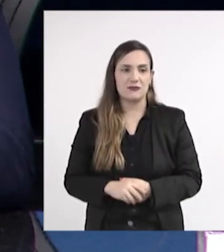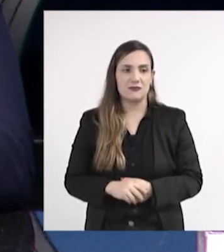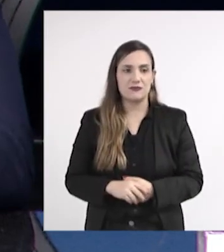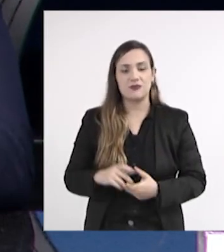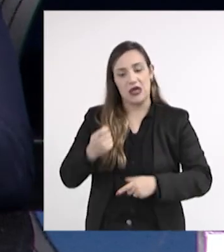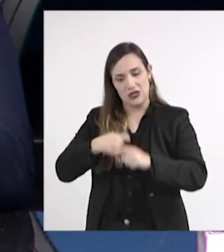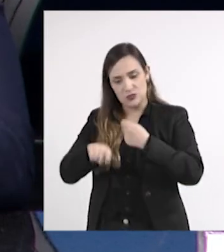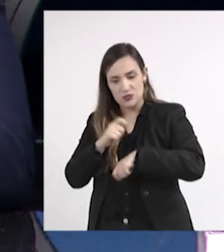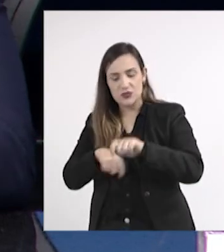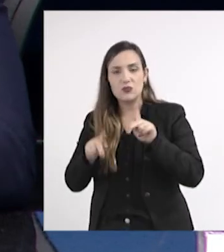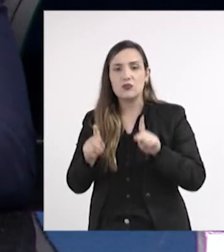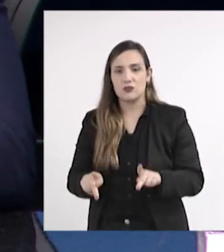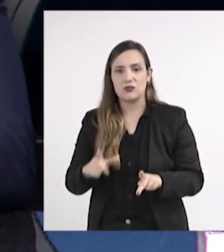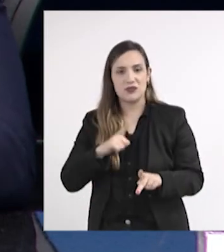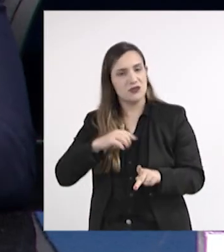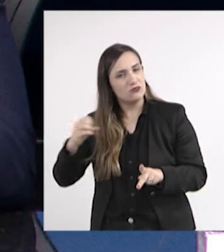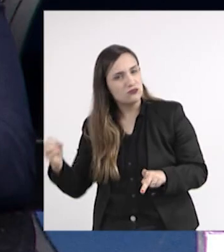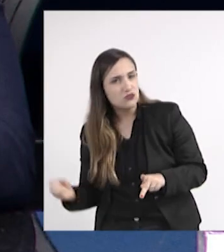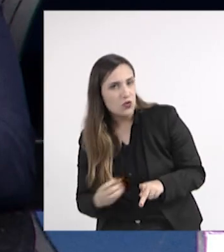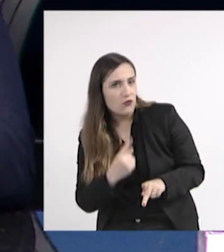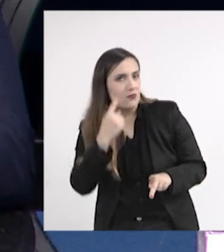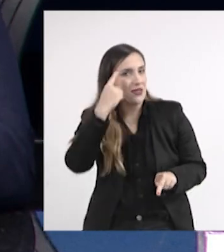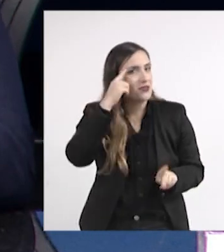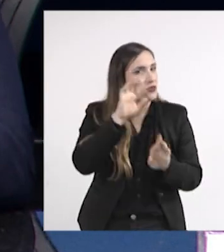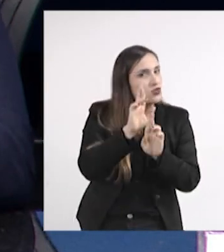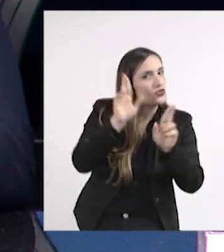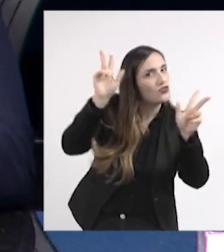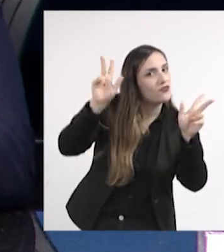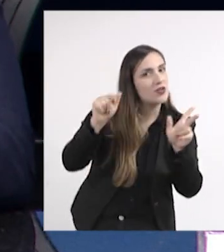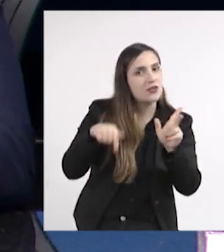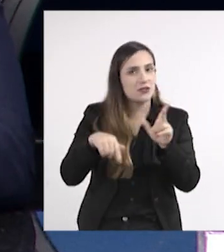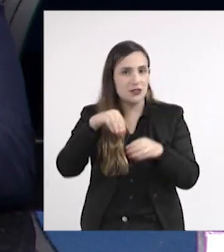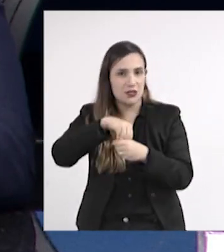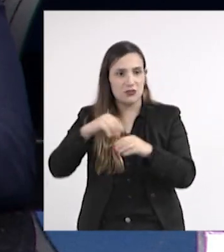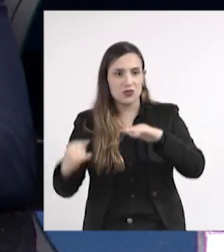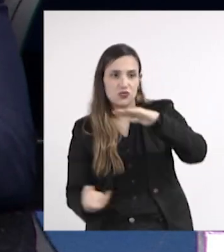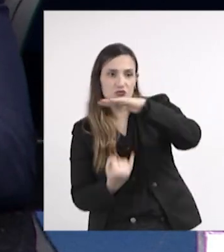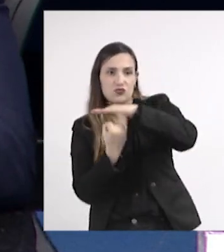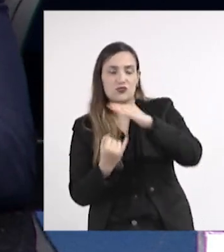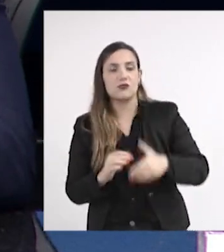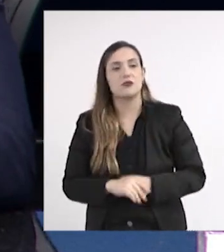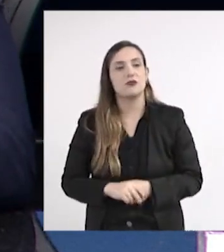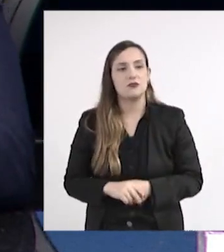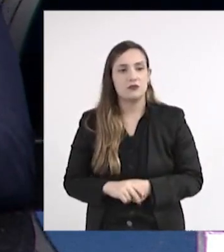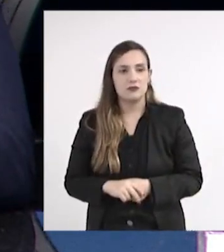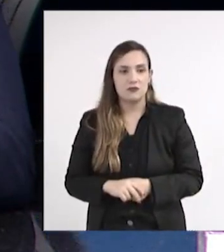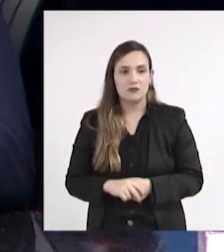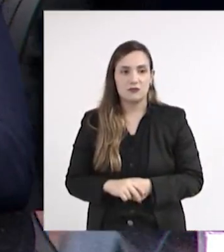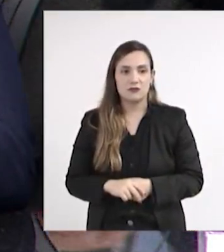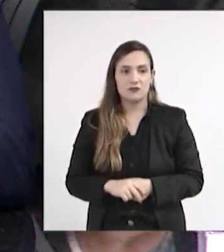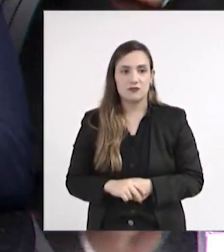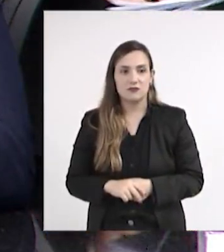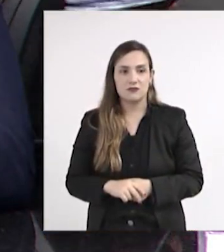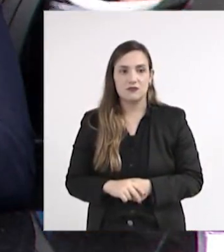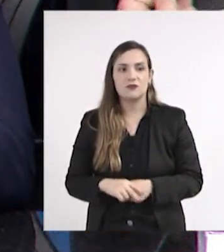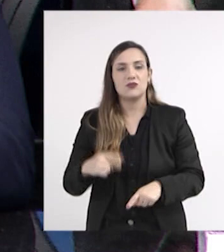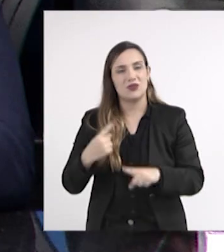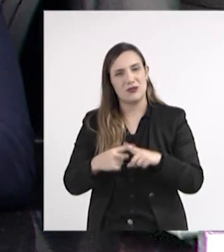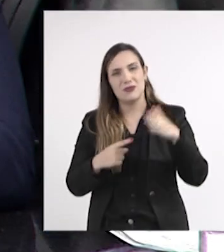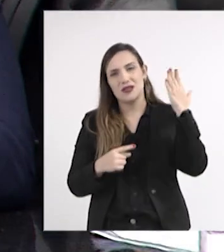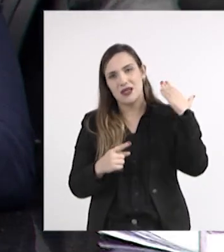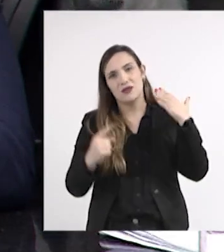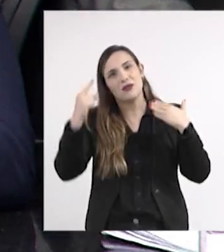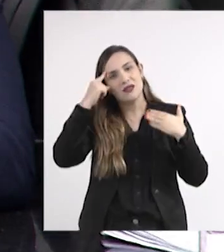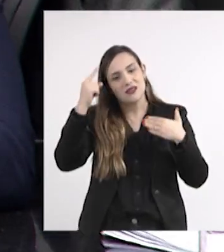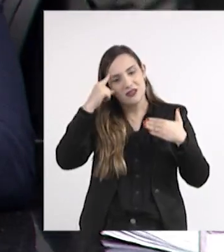revestido de uma nova moldura legal e institucional que se afasta daqueles conceitos tradicionais e clássicos